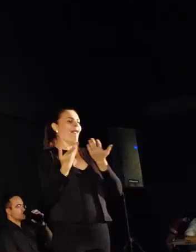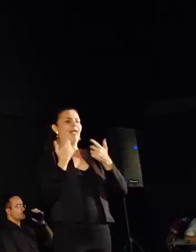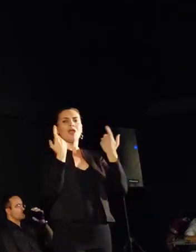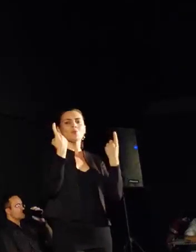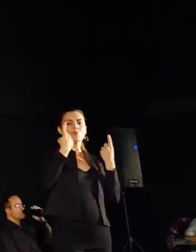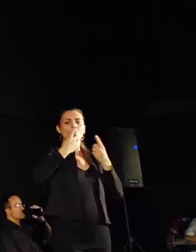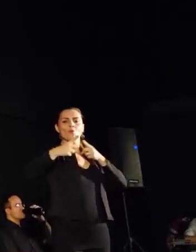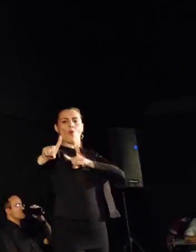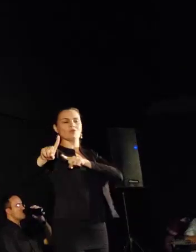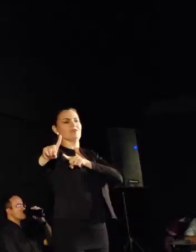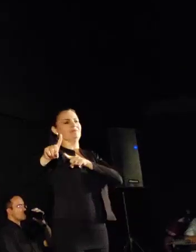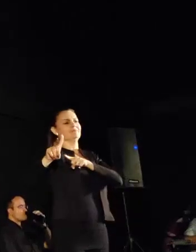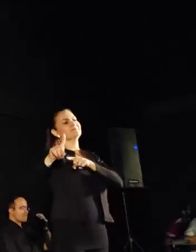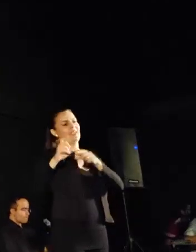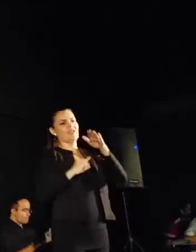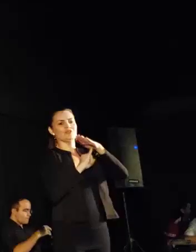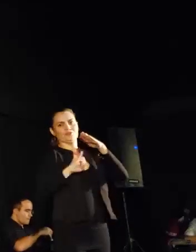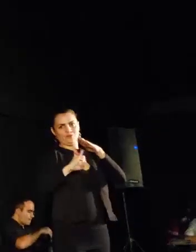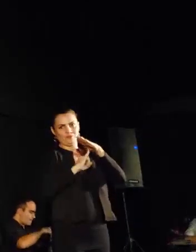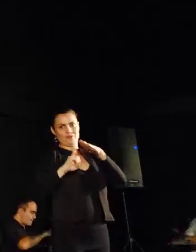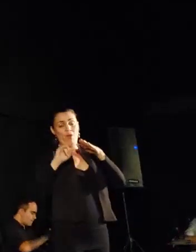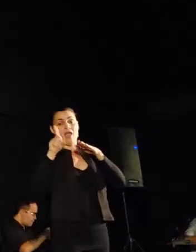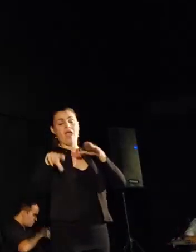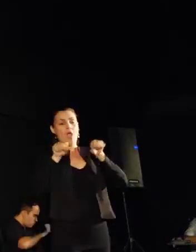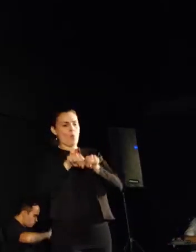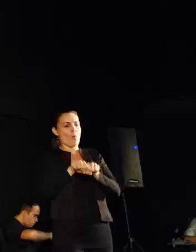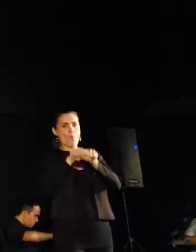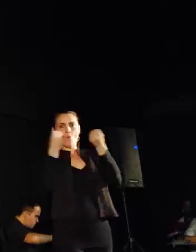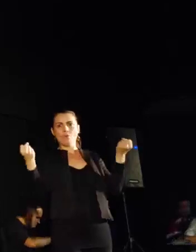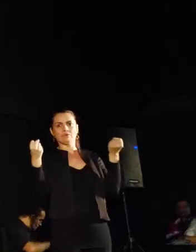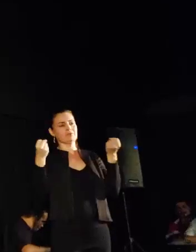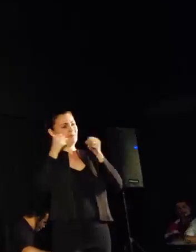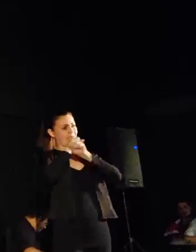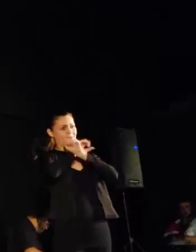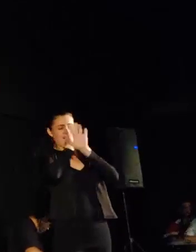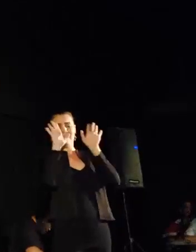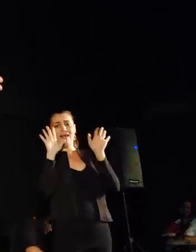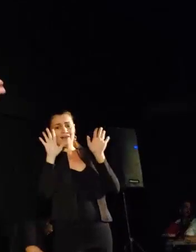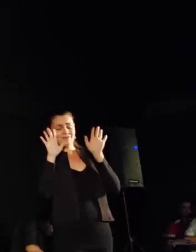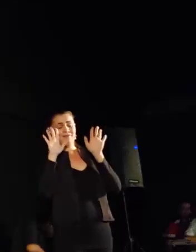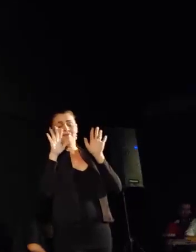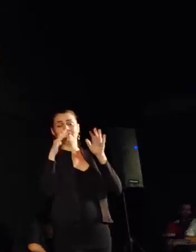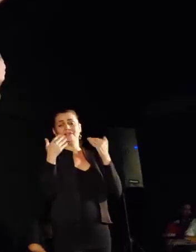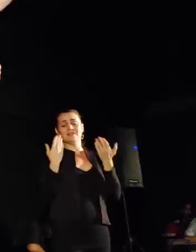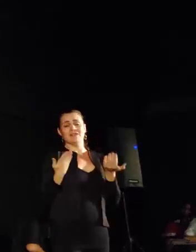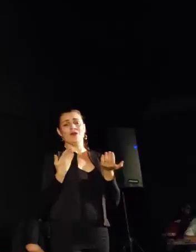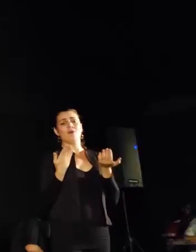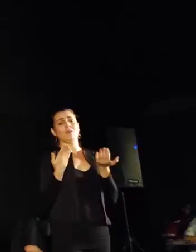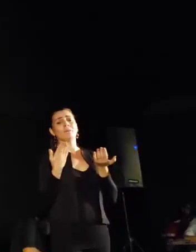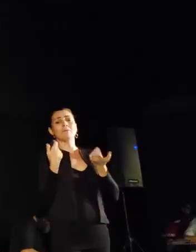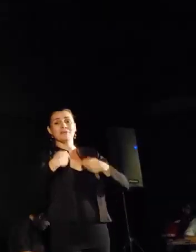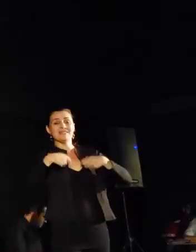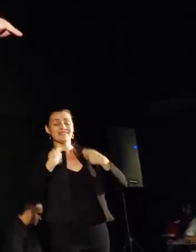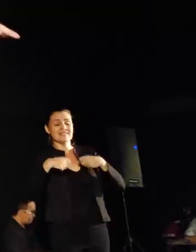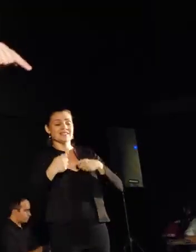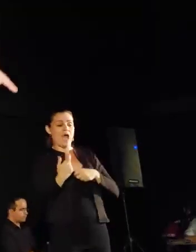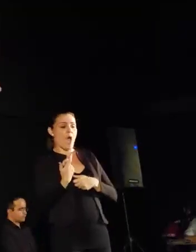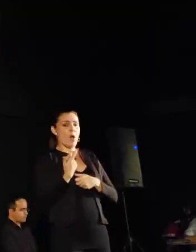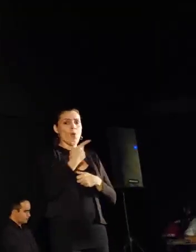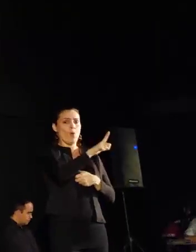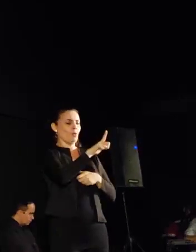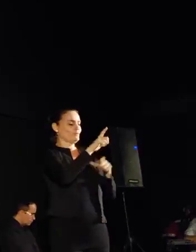desejo de ruptura clara. Fala, não, isso não dá mais, a gente precisa ir para outro lugar. E